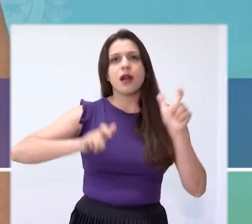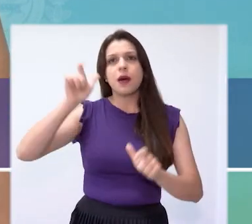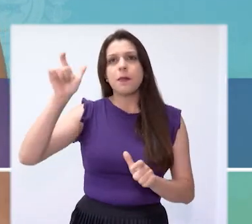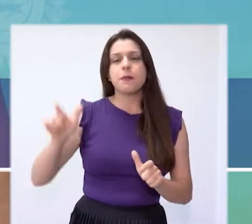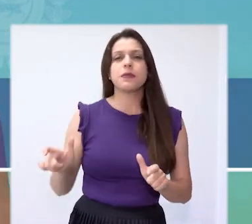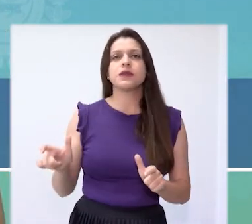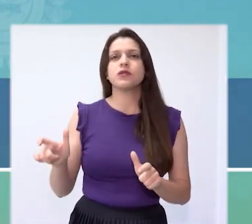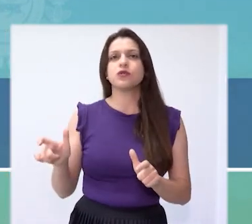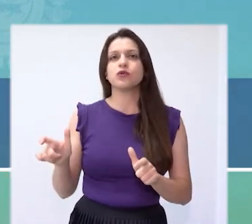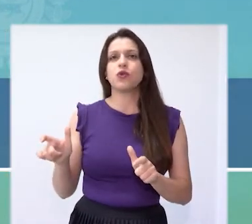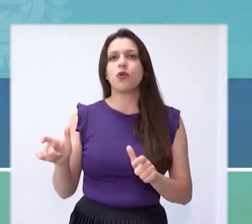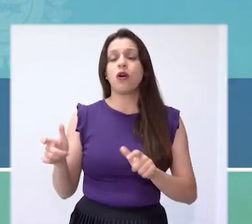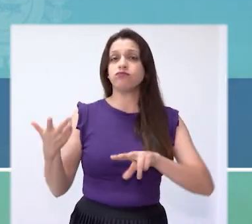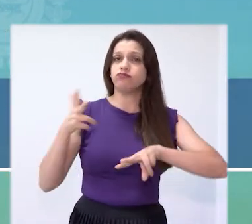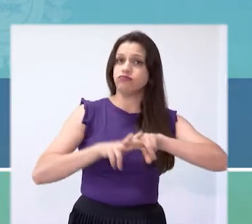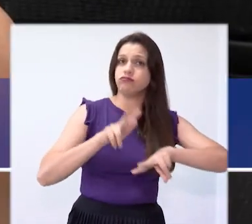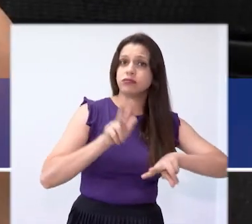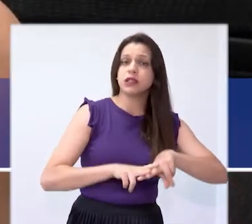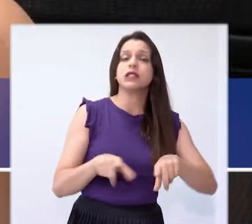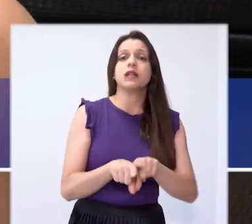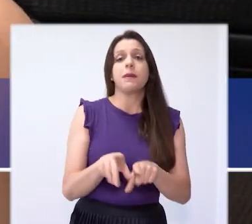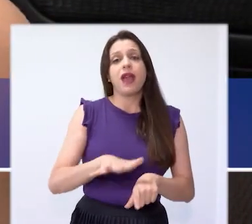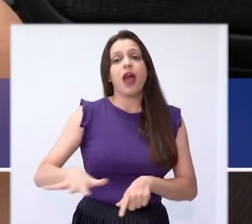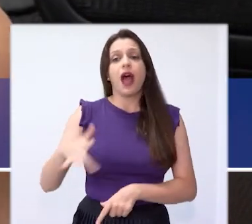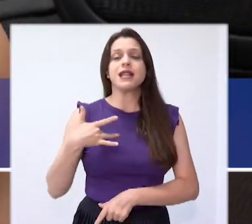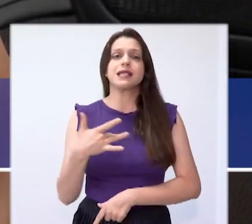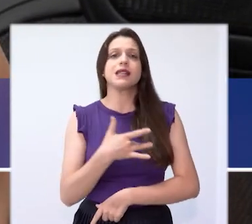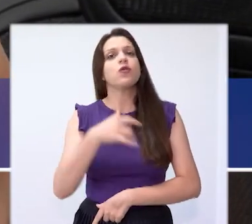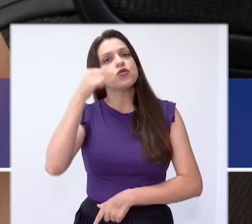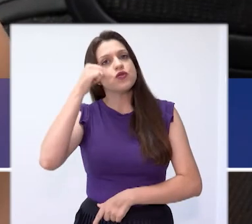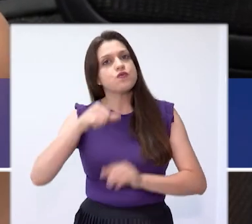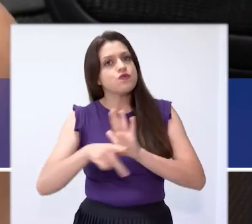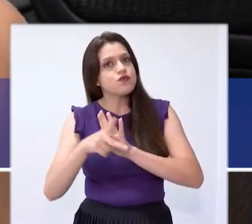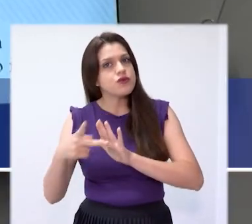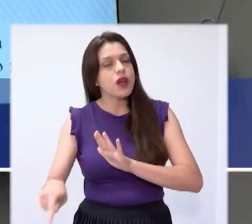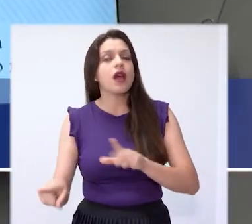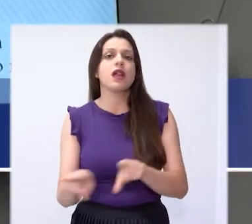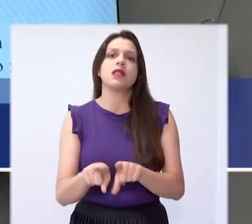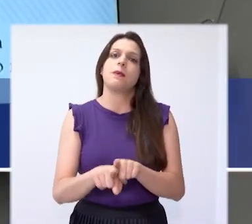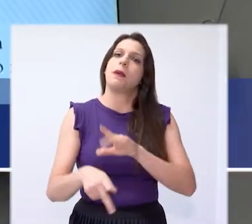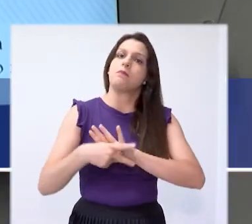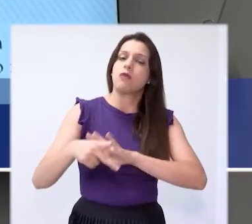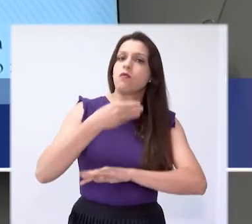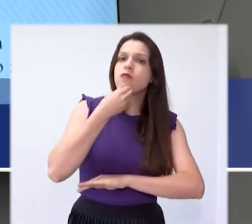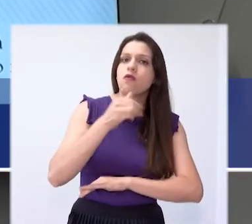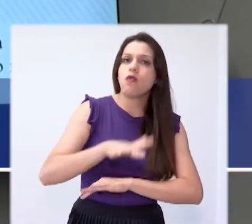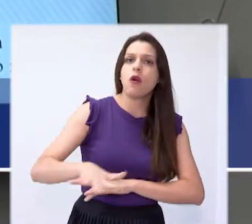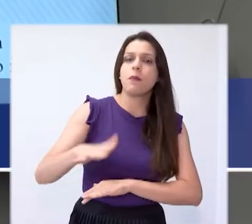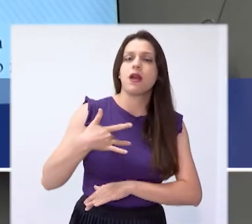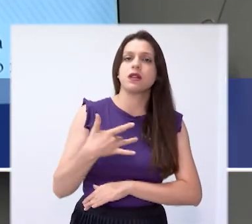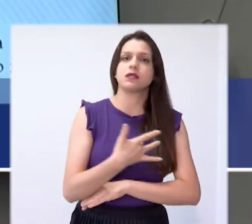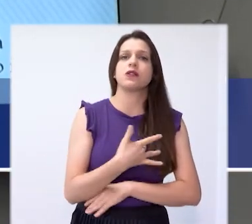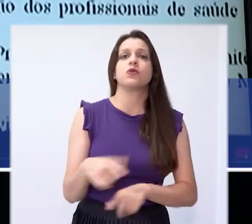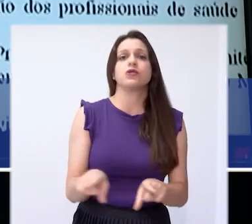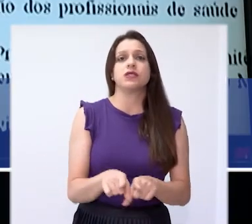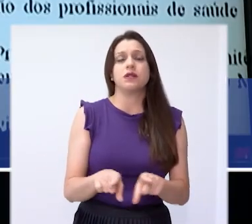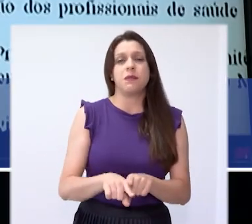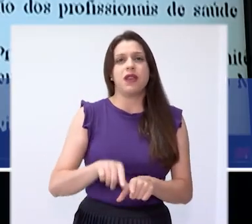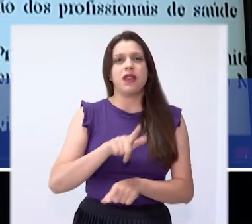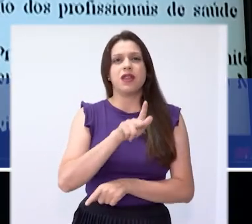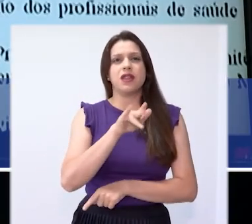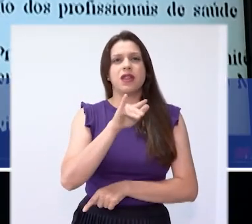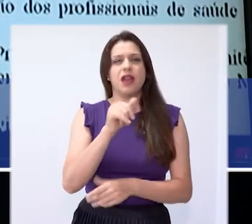da população privada de liberdade, nas áreas da saúde da mulher, da saúde do homem, os